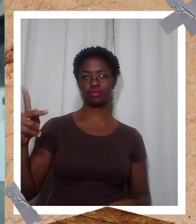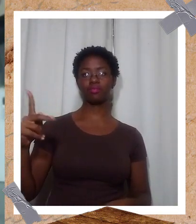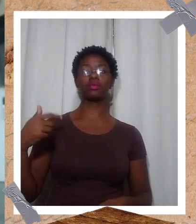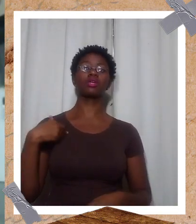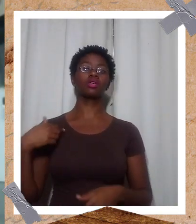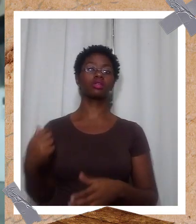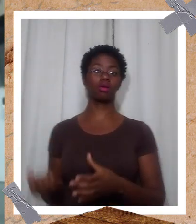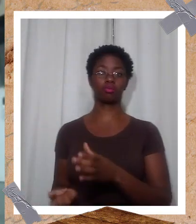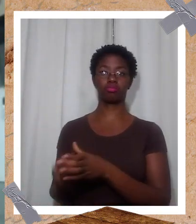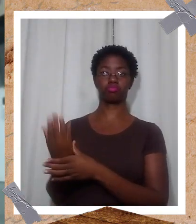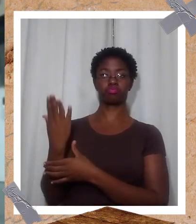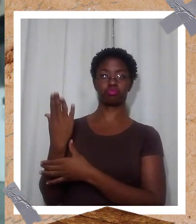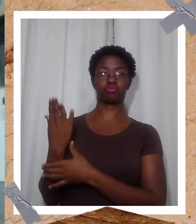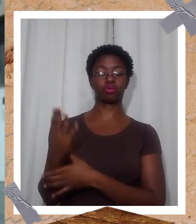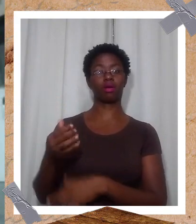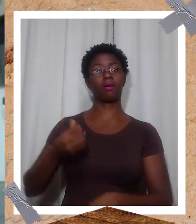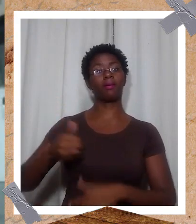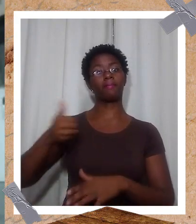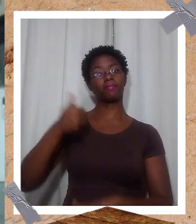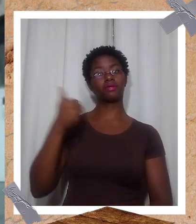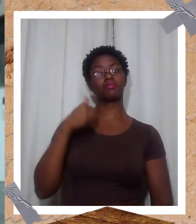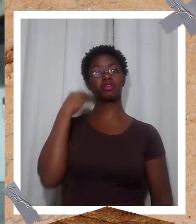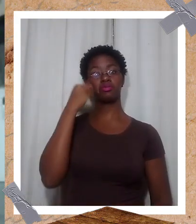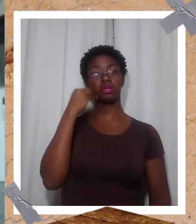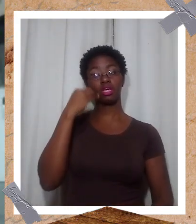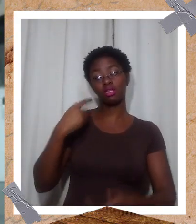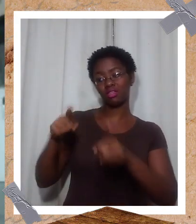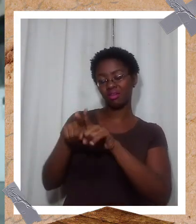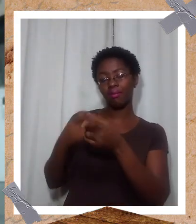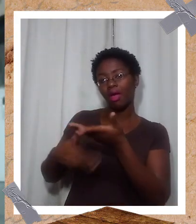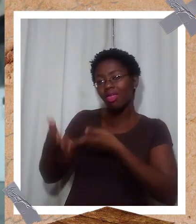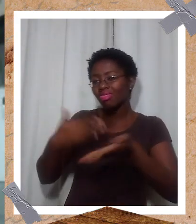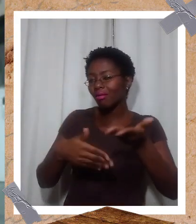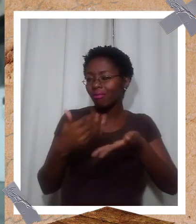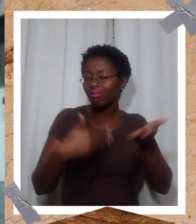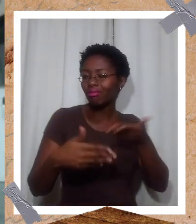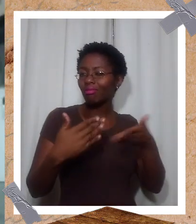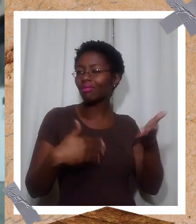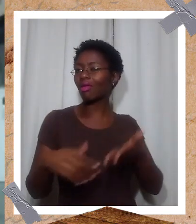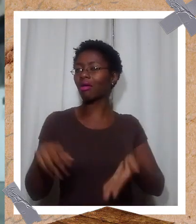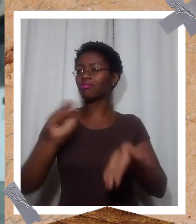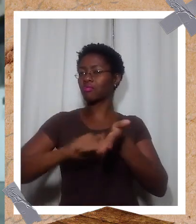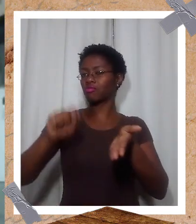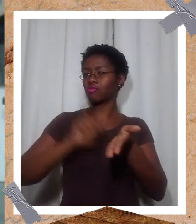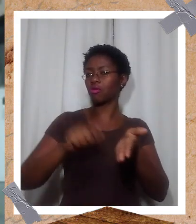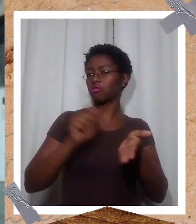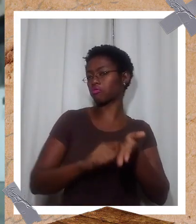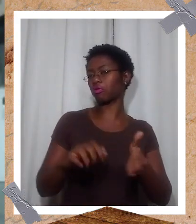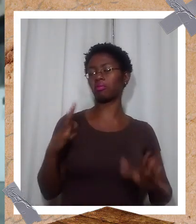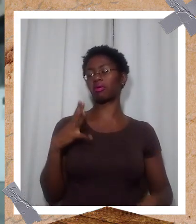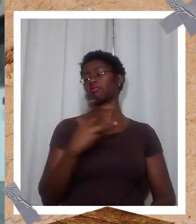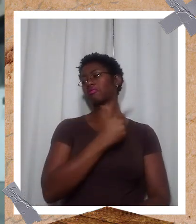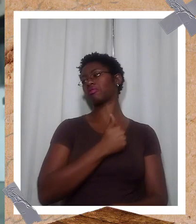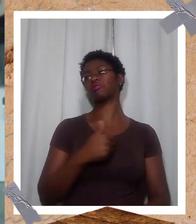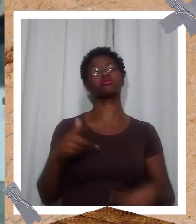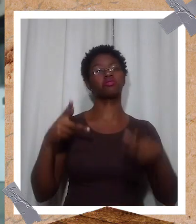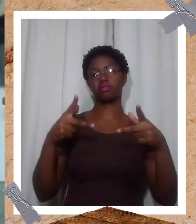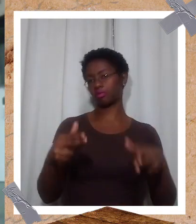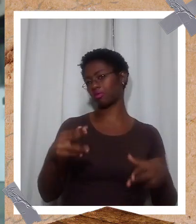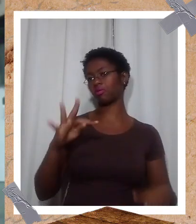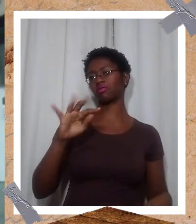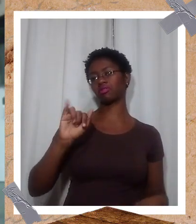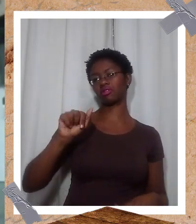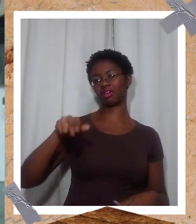a minha primeira escrevivência e convivi com autores e autoras excepcionais, como Ana Paula Lisboa, Yasmin Tainá,